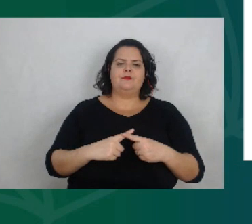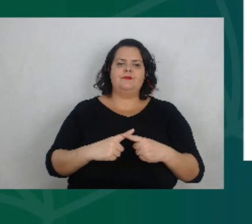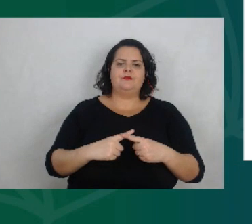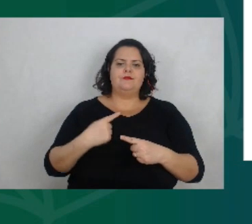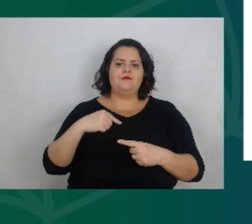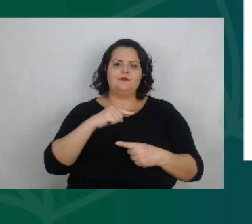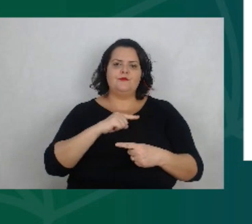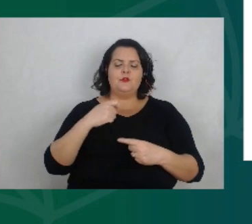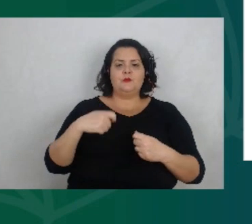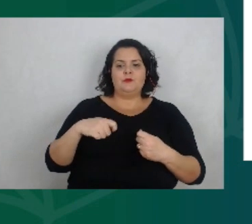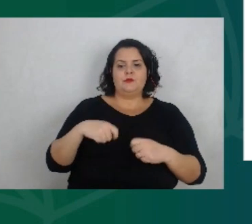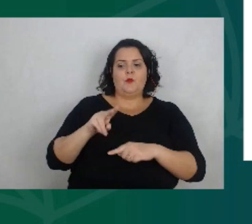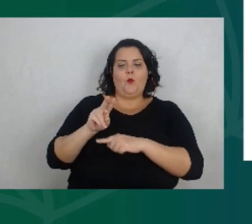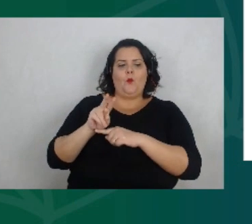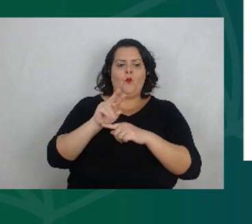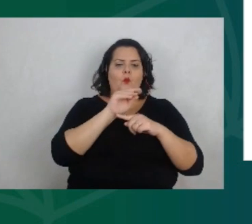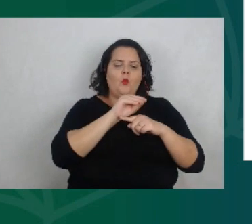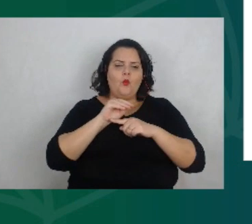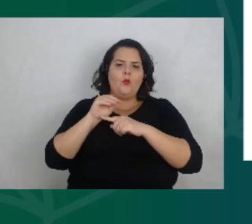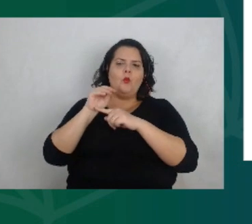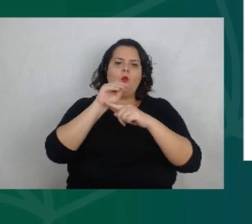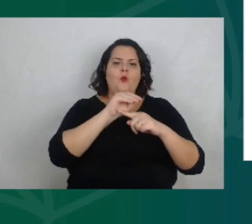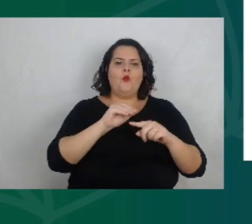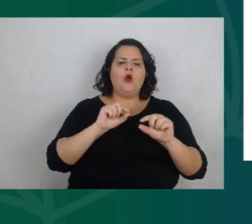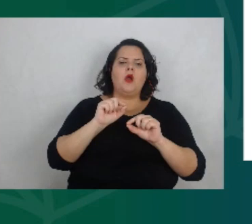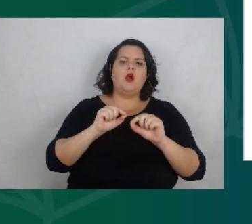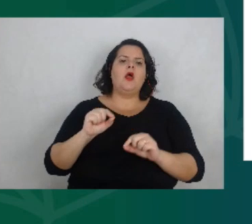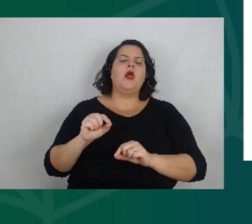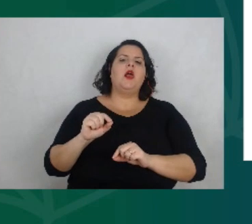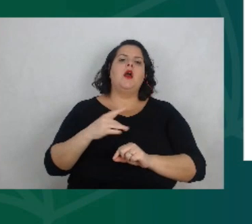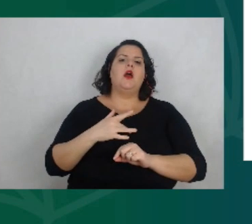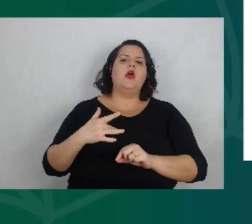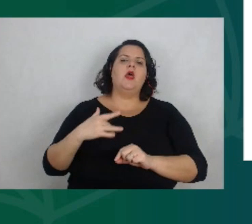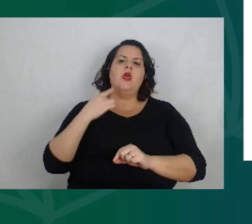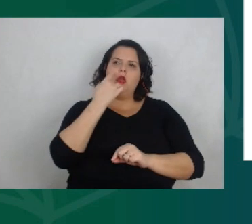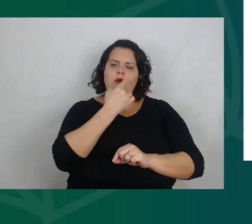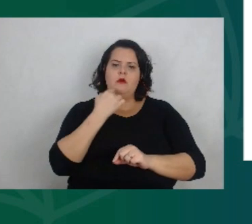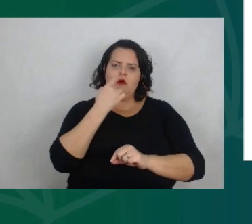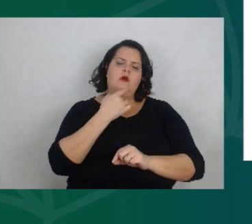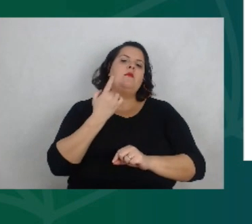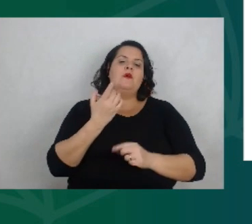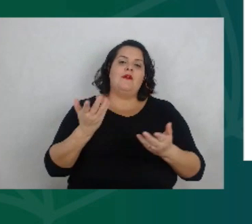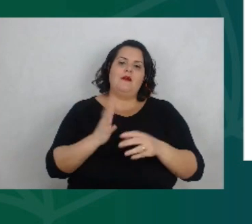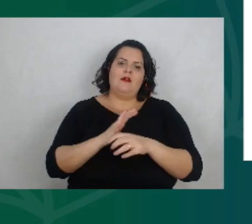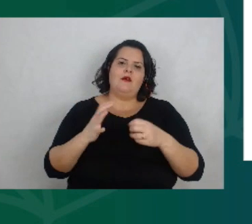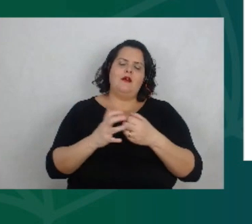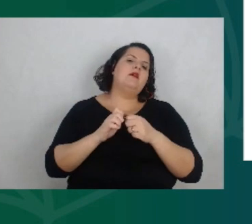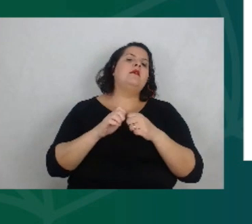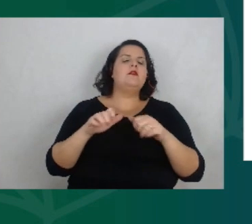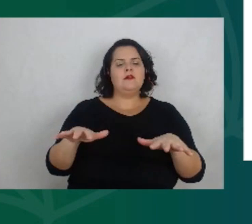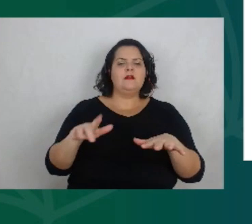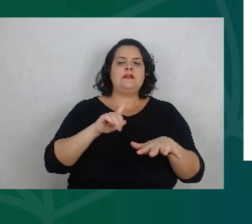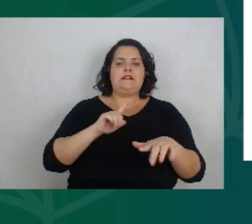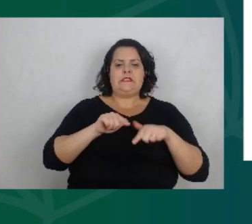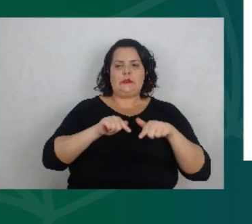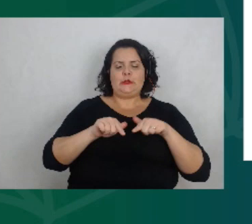cuidar da saúde bucal, de ter o contato com essa saliva. E nesse momento da pandemia, fizemos uma